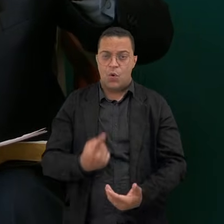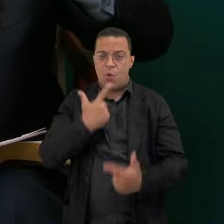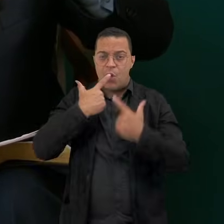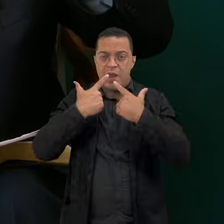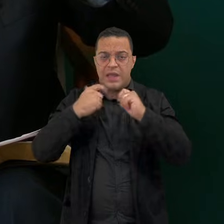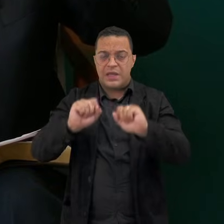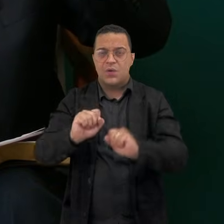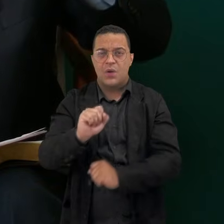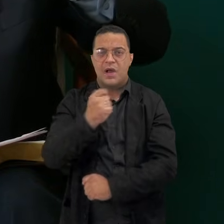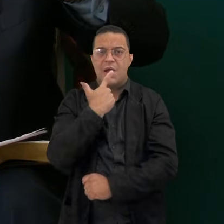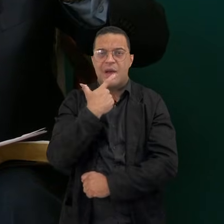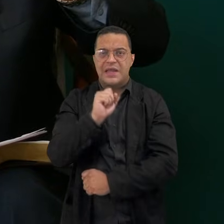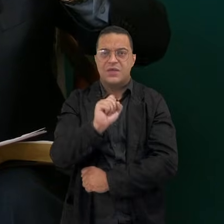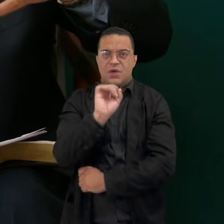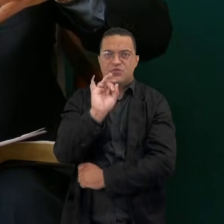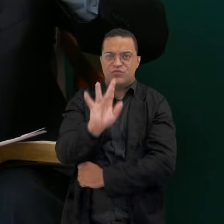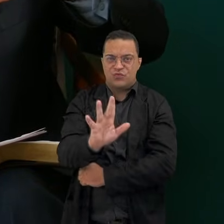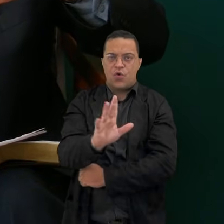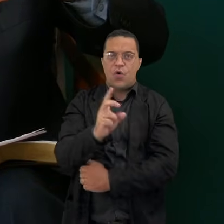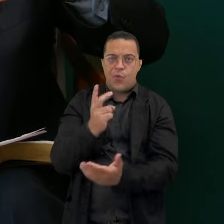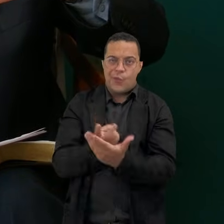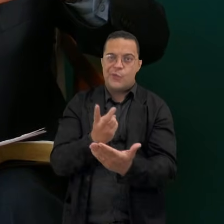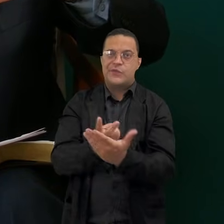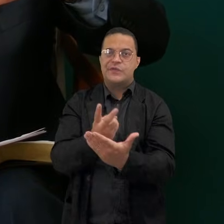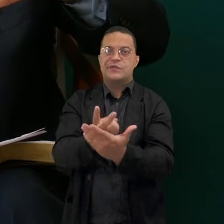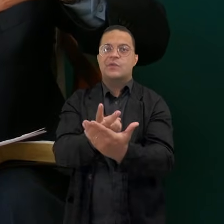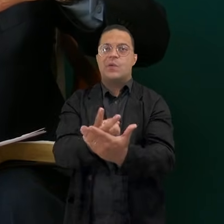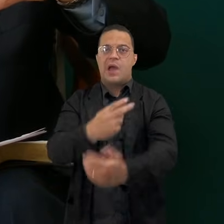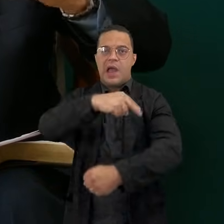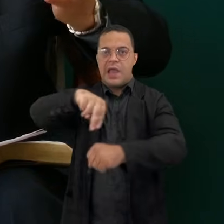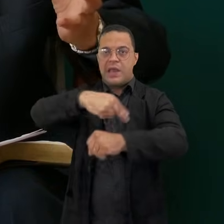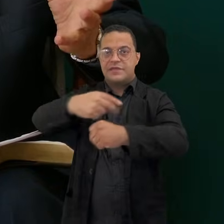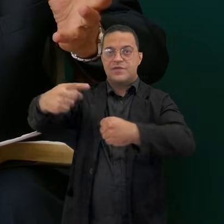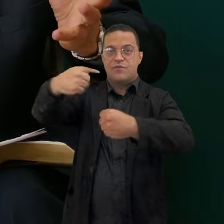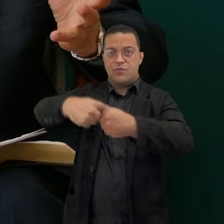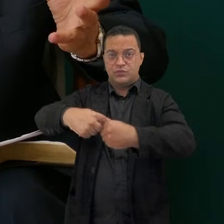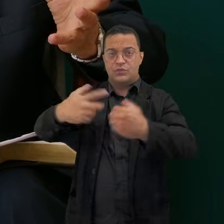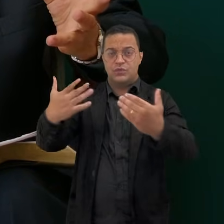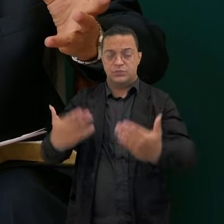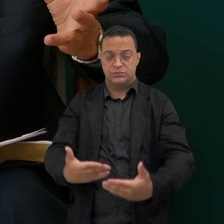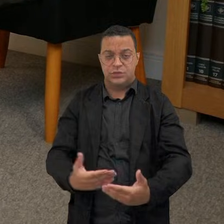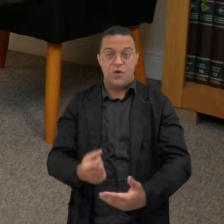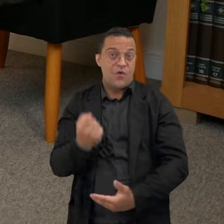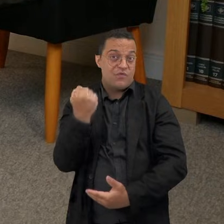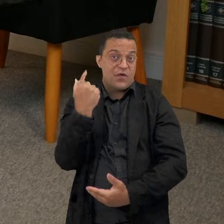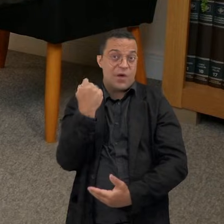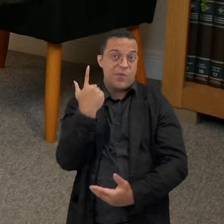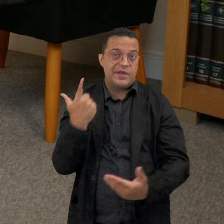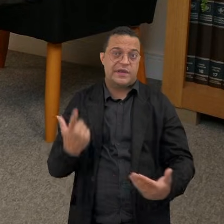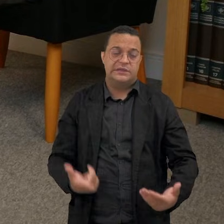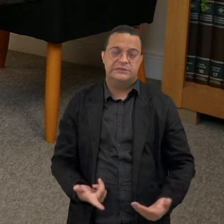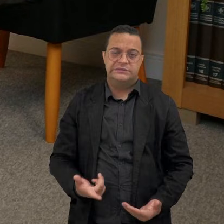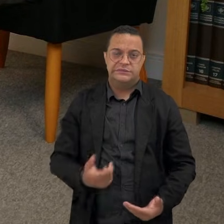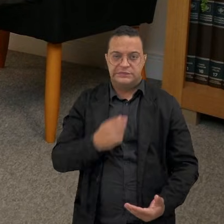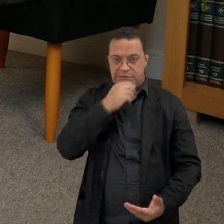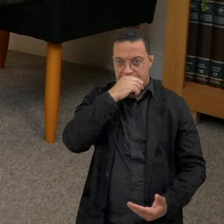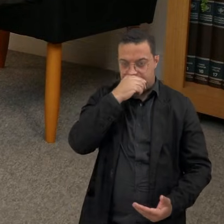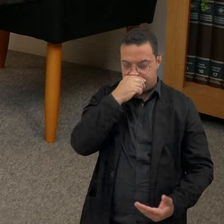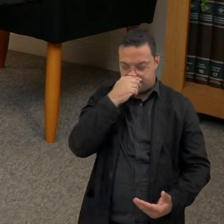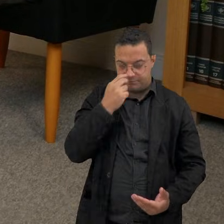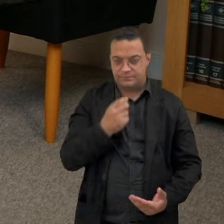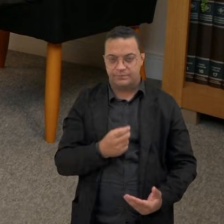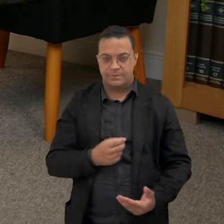Então, toda a complexidade de uma nação ser restabelecida, isso não aconteceu com nação nenhuma no mundo. Lembrando que eles passaram pelo Holocausto,